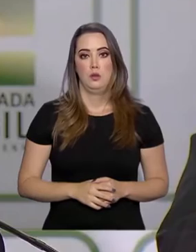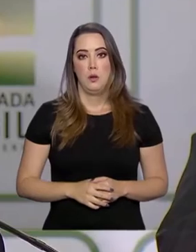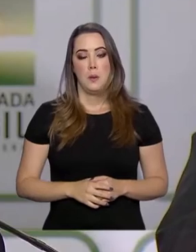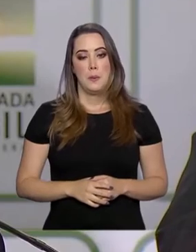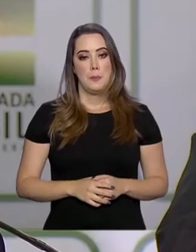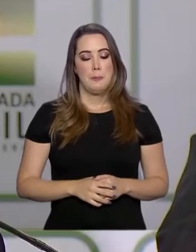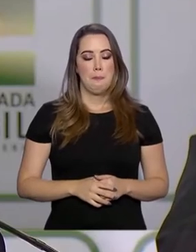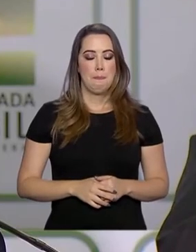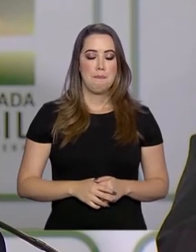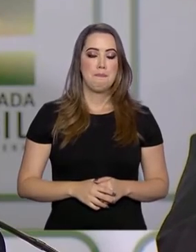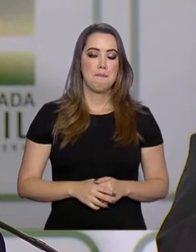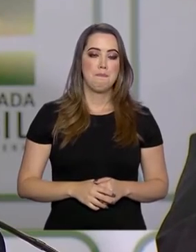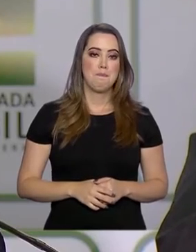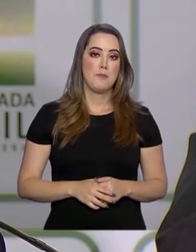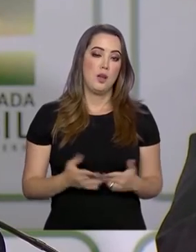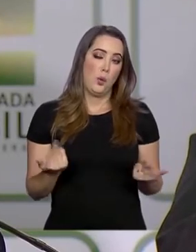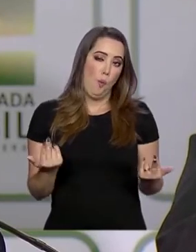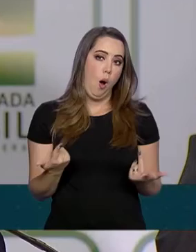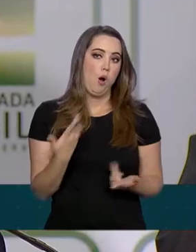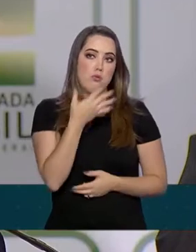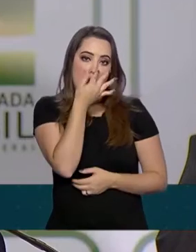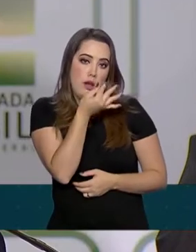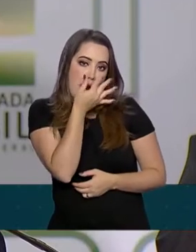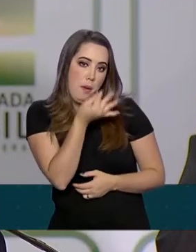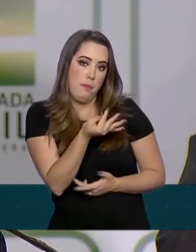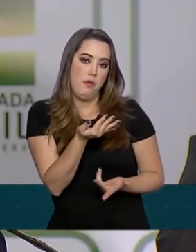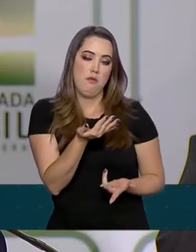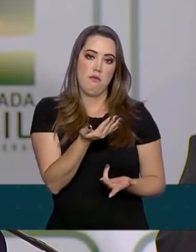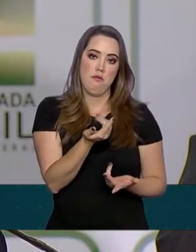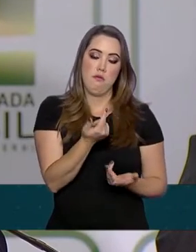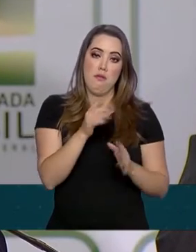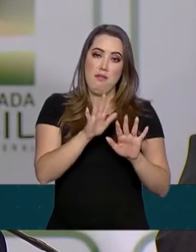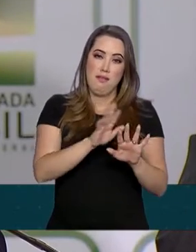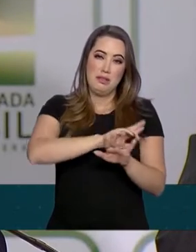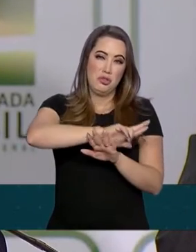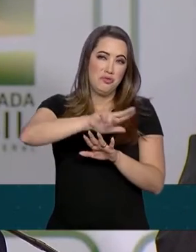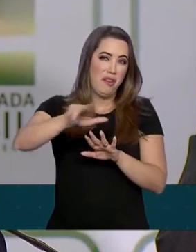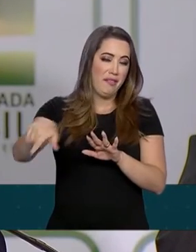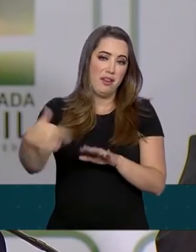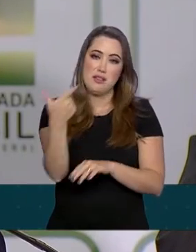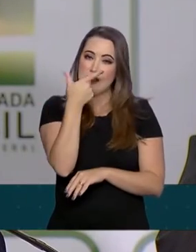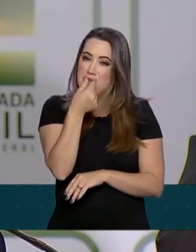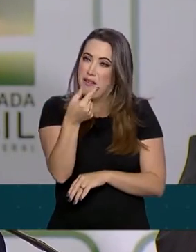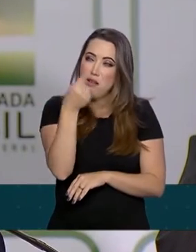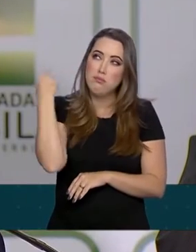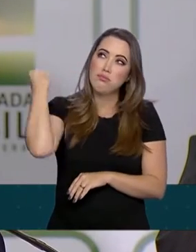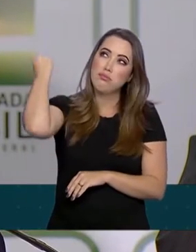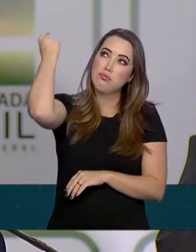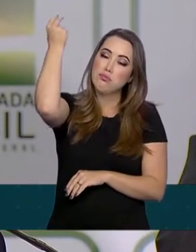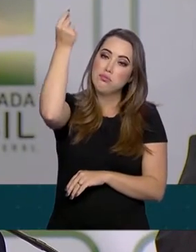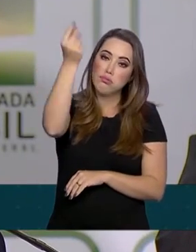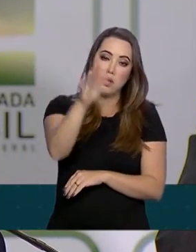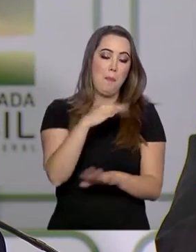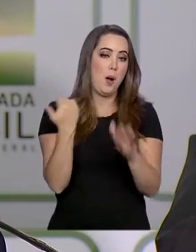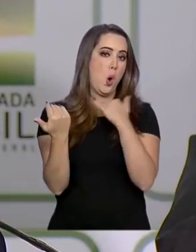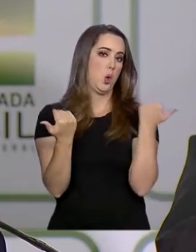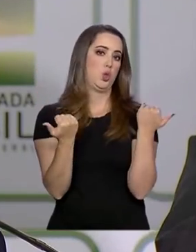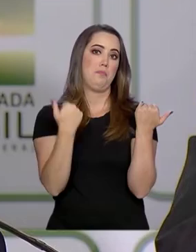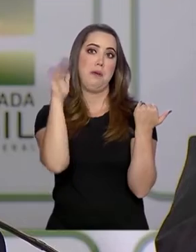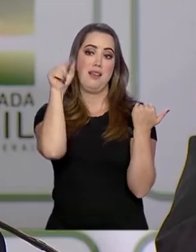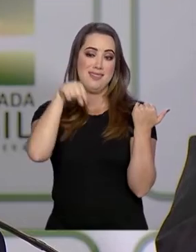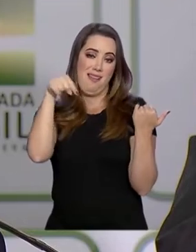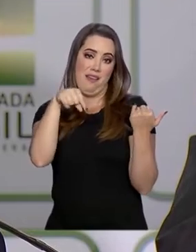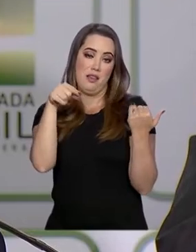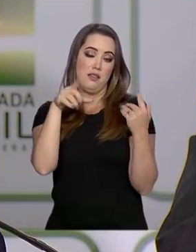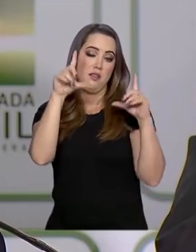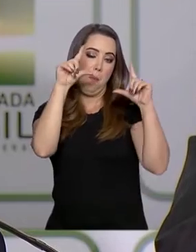vive. É mais uma gripe que a humanidade vai ter que atravessar. Das gripes históricas com letalidade maior, ela